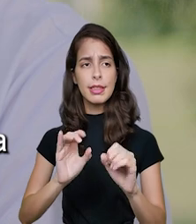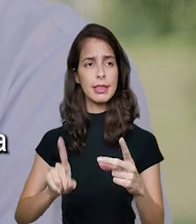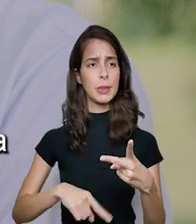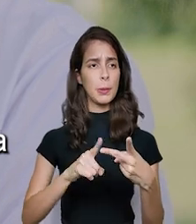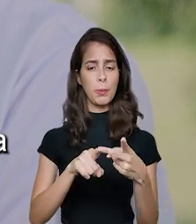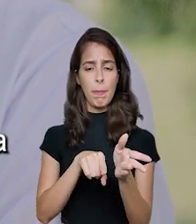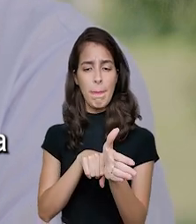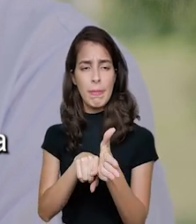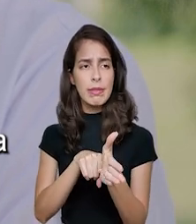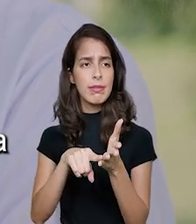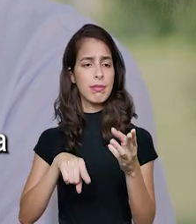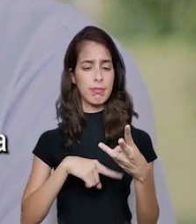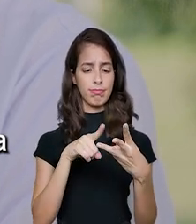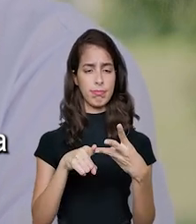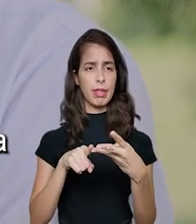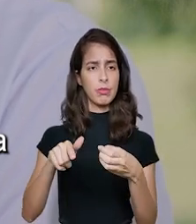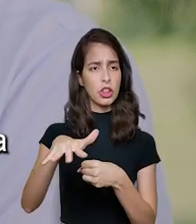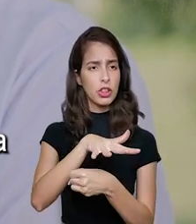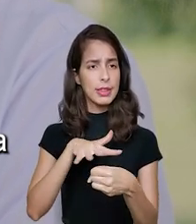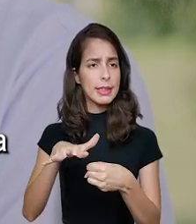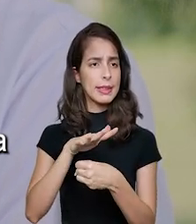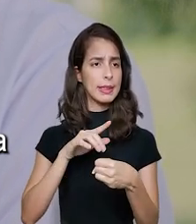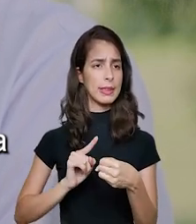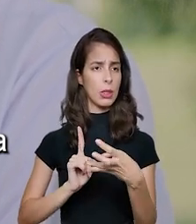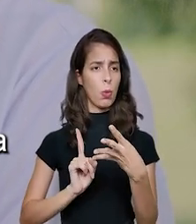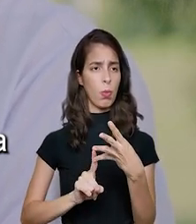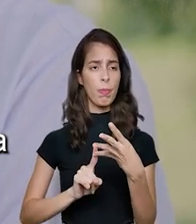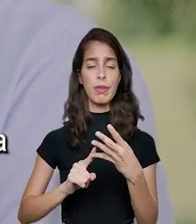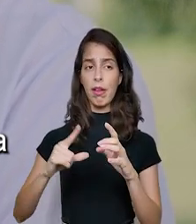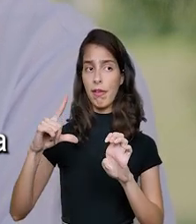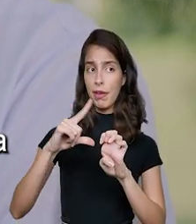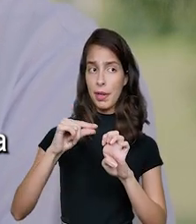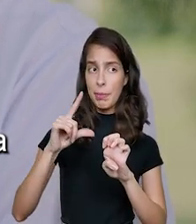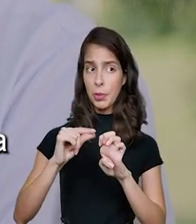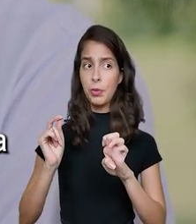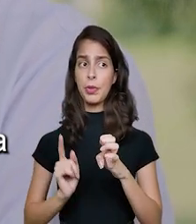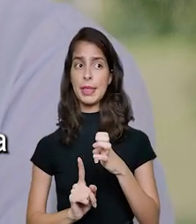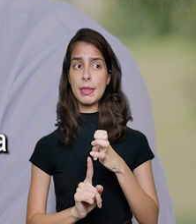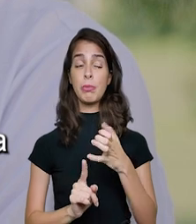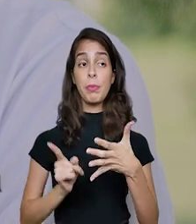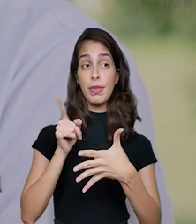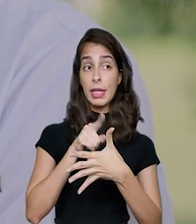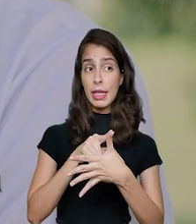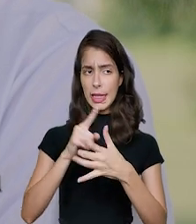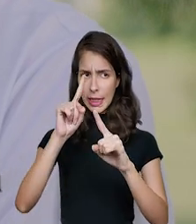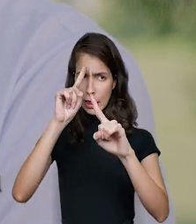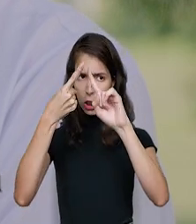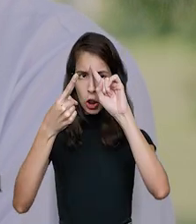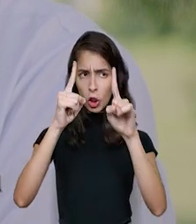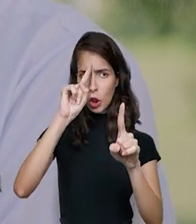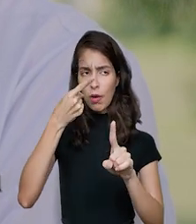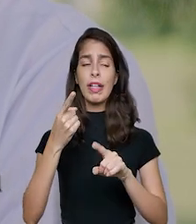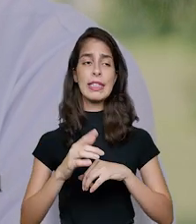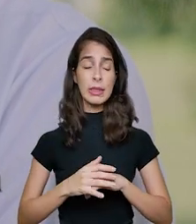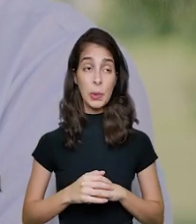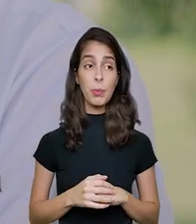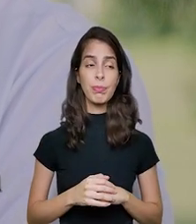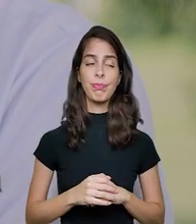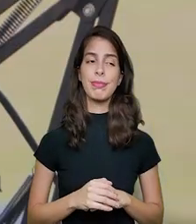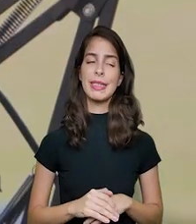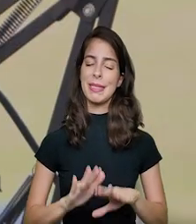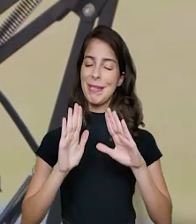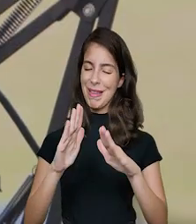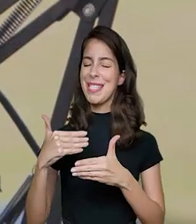empreendedorismo então assim uma outra institucionalidade né dentro de um de um processo que existe uma